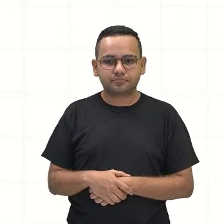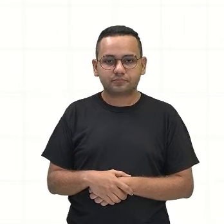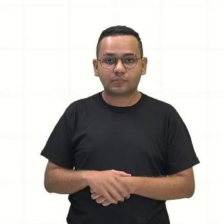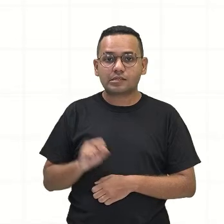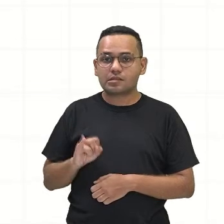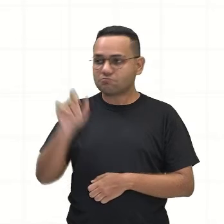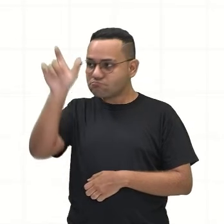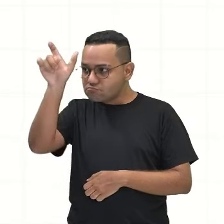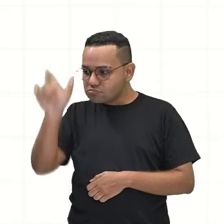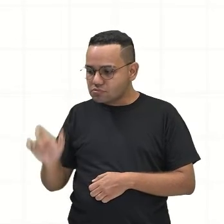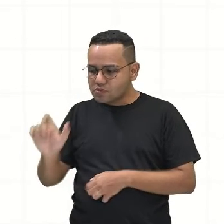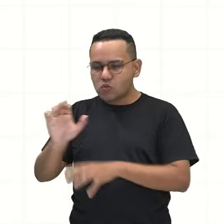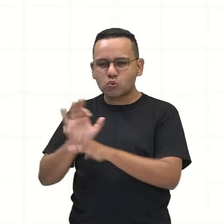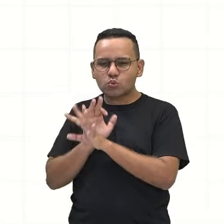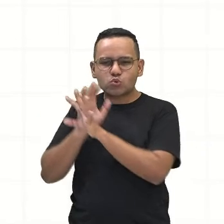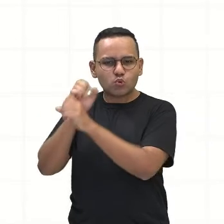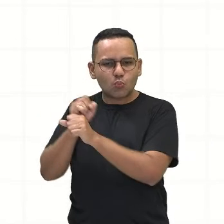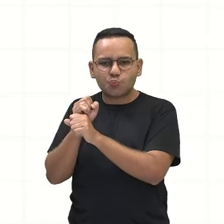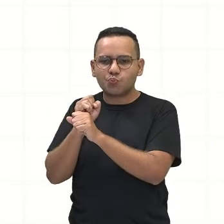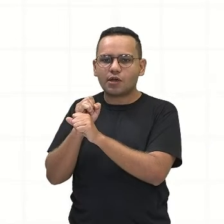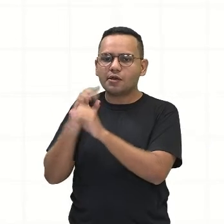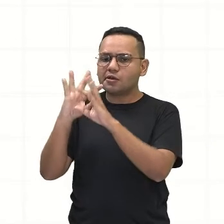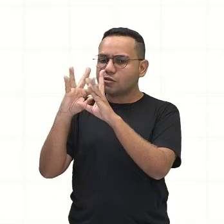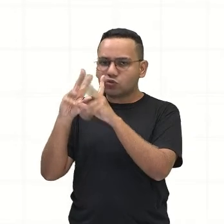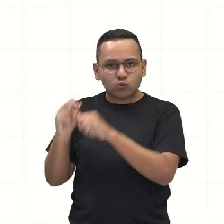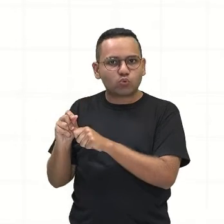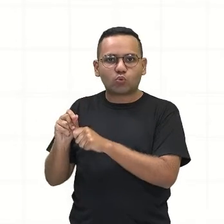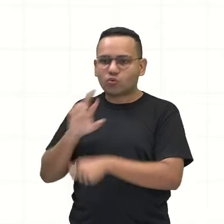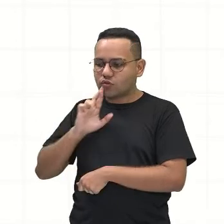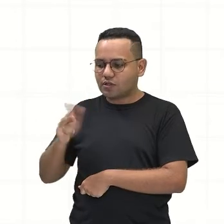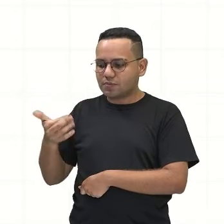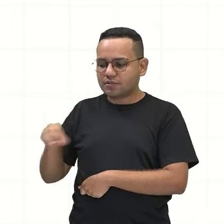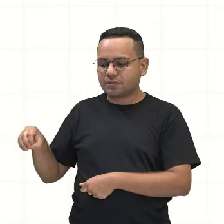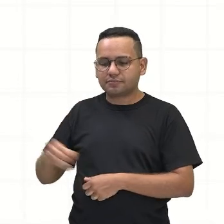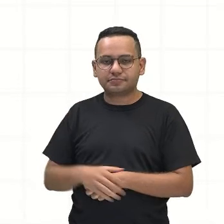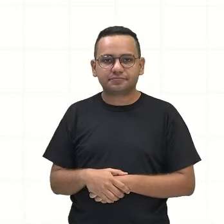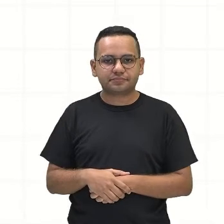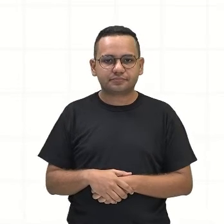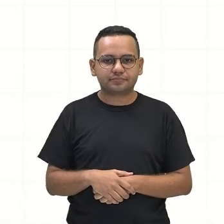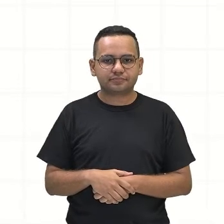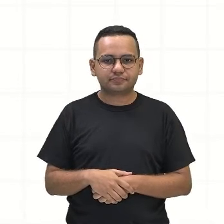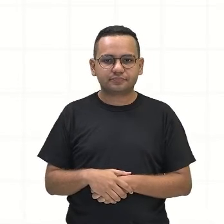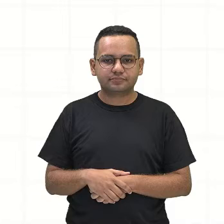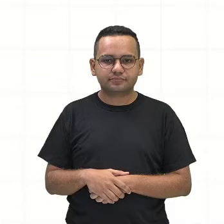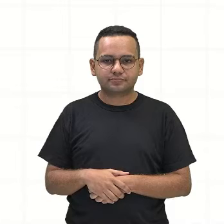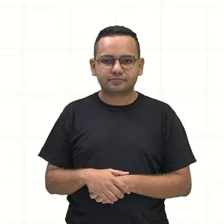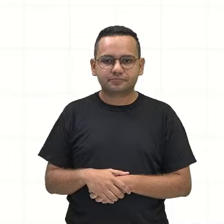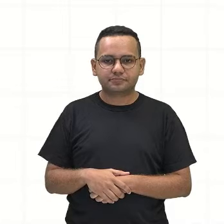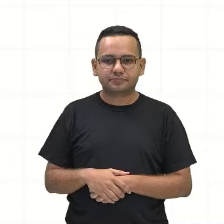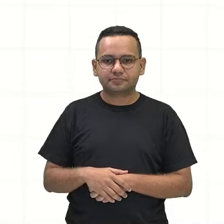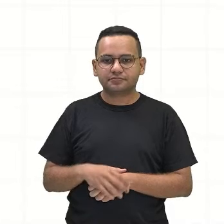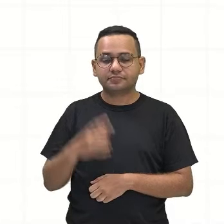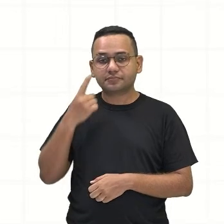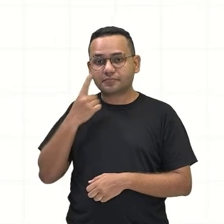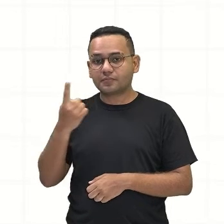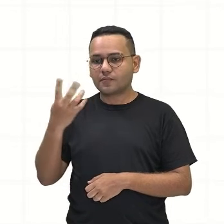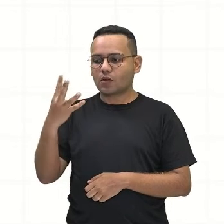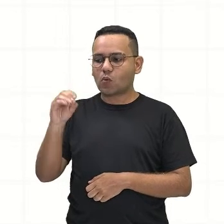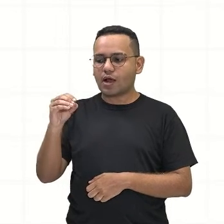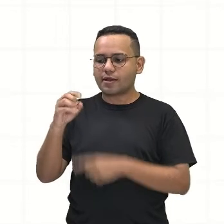essas somas, esses totais aqui. Ó, 40 mais 25,